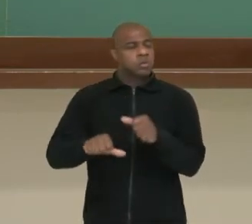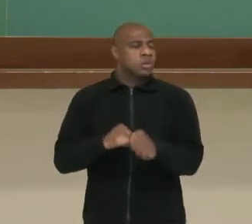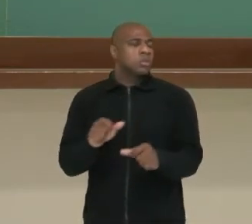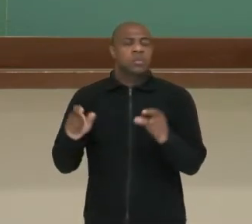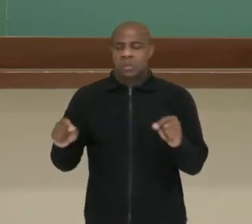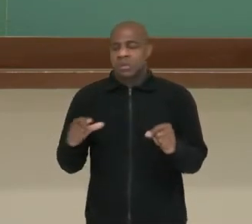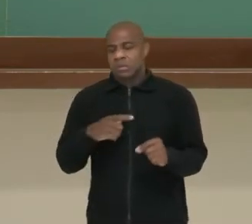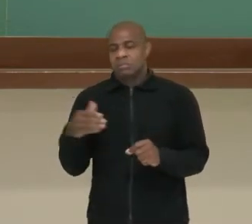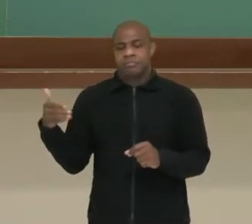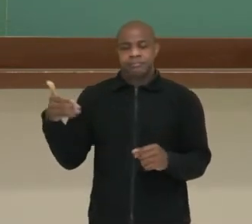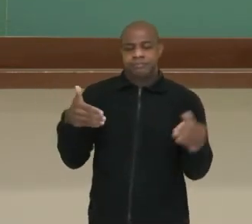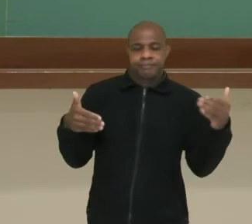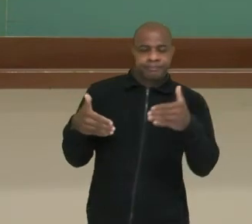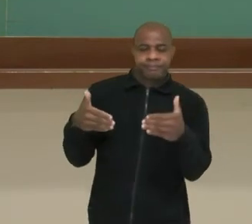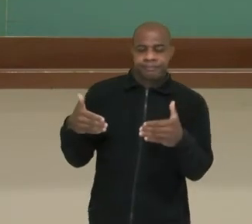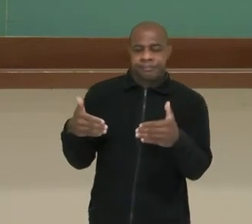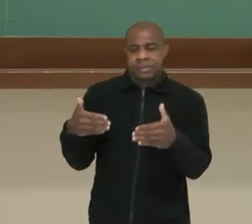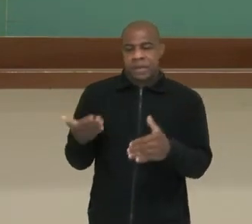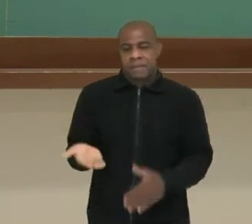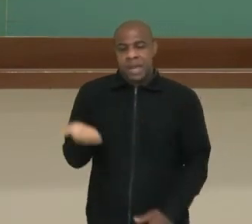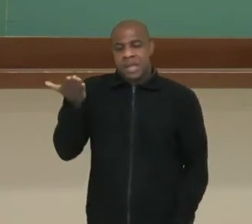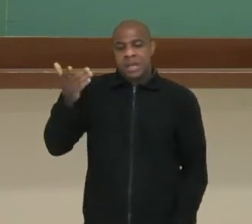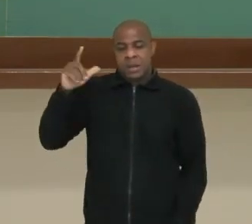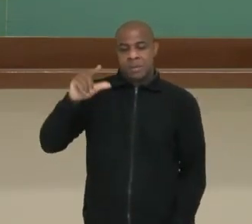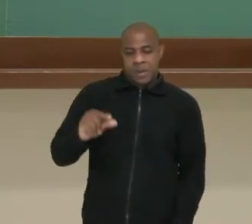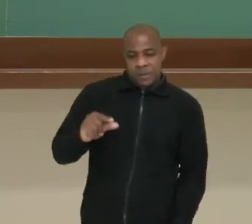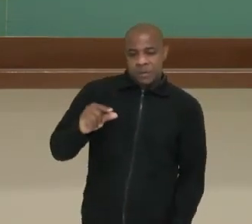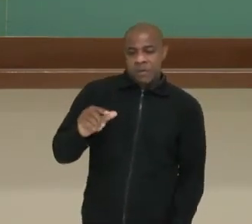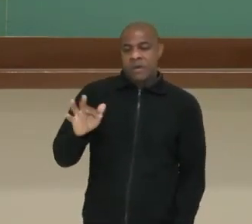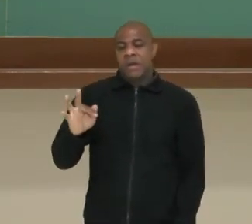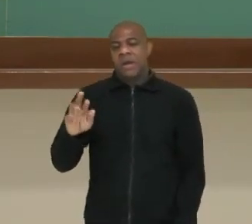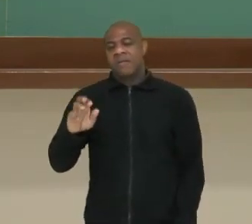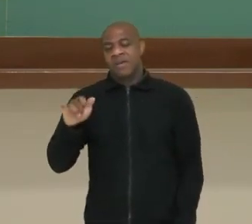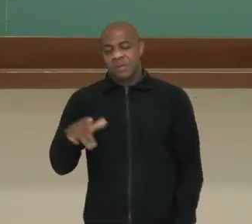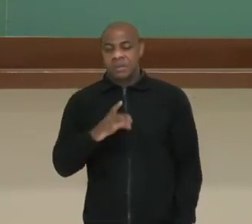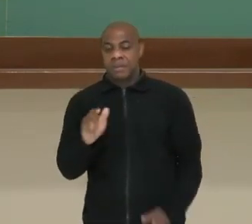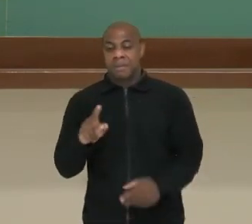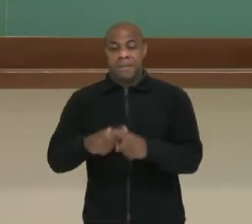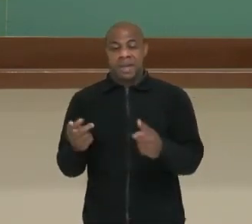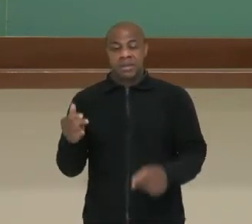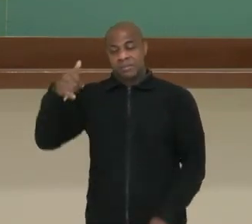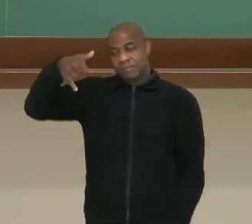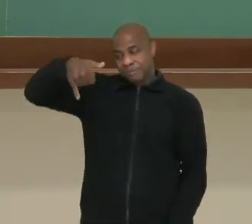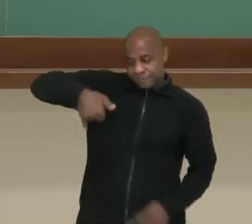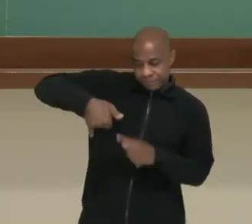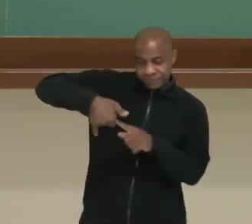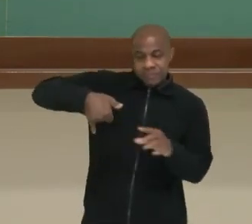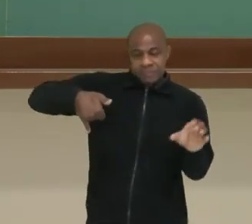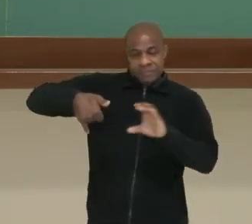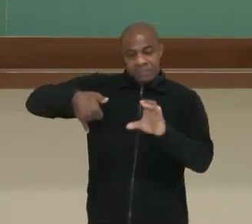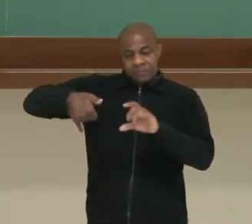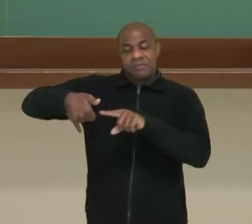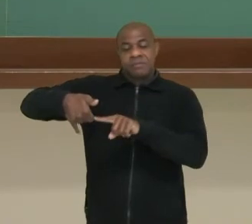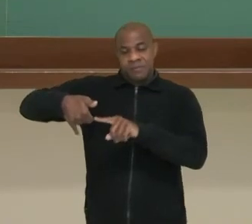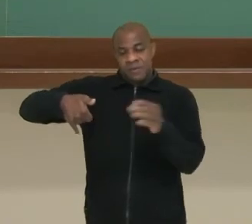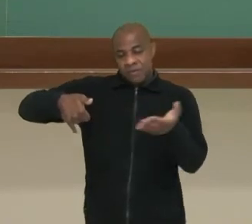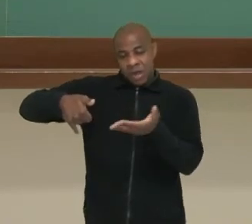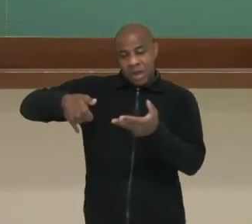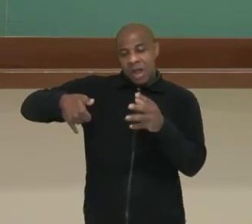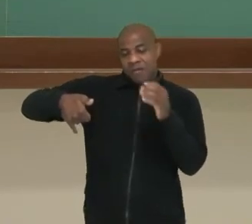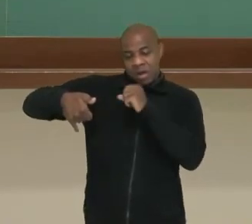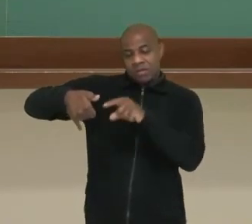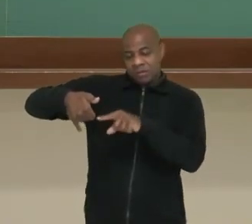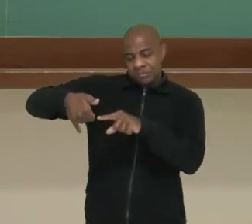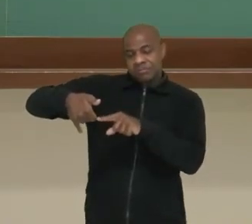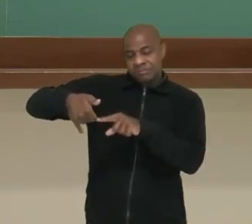maior frequência, outro menor frequência. Só que daí o lambda, né? Lembre-se que a velocidade é a multiplicação da frequência pelo lambda.